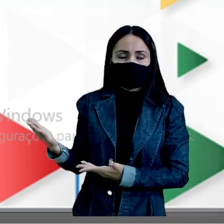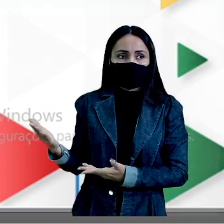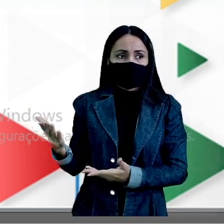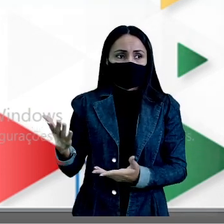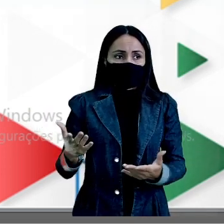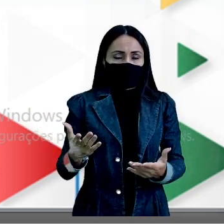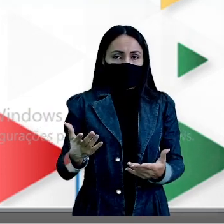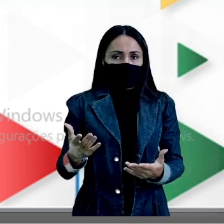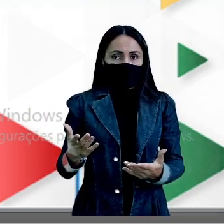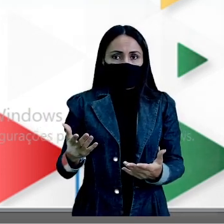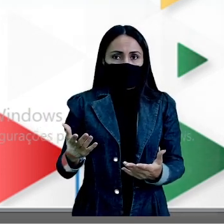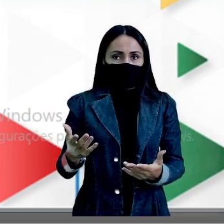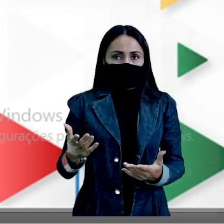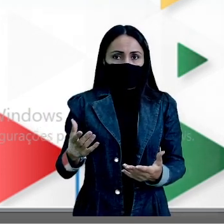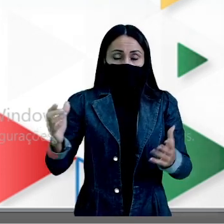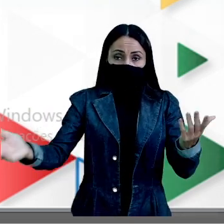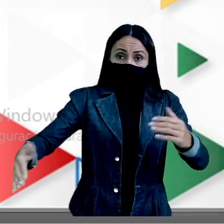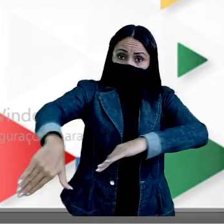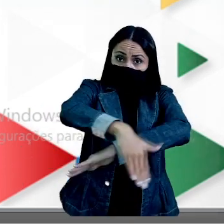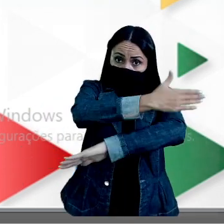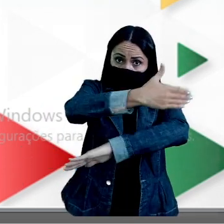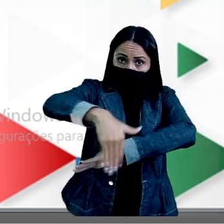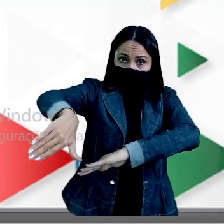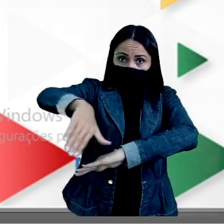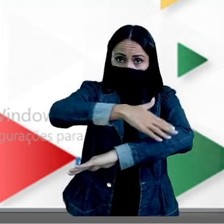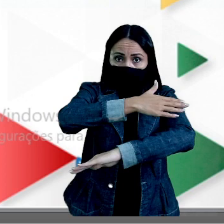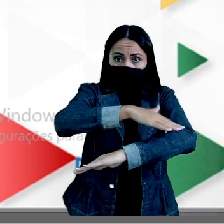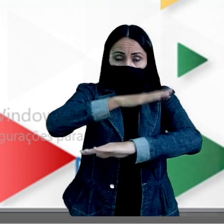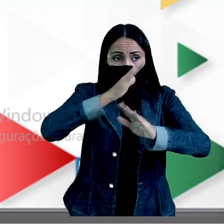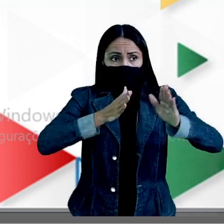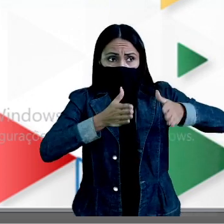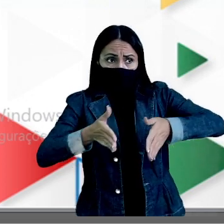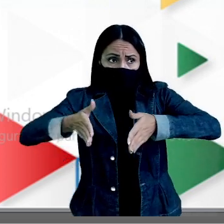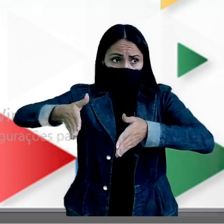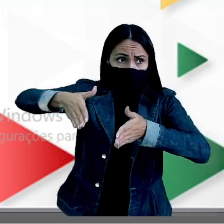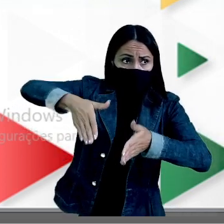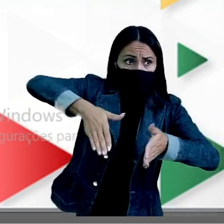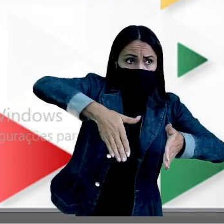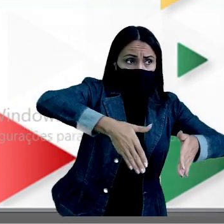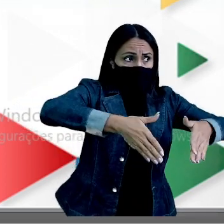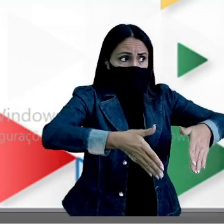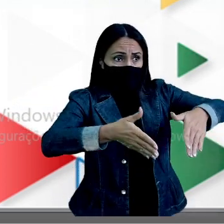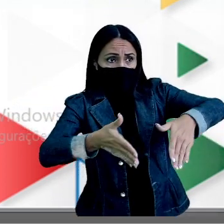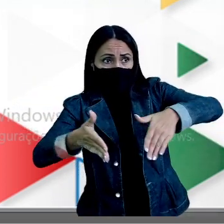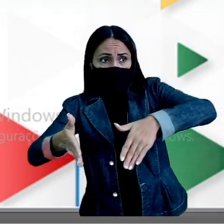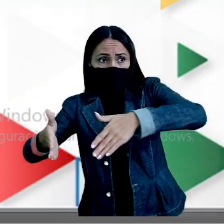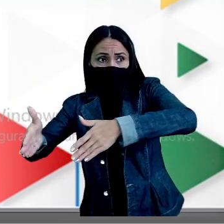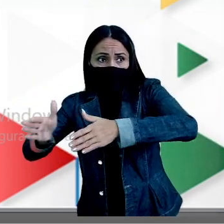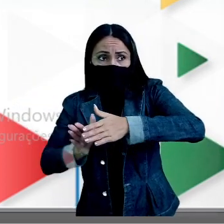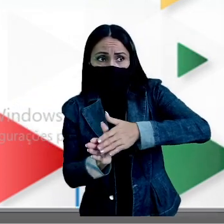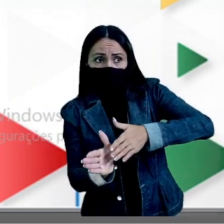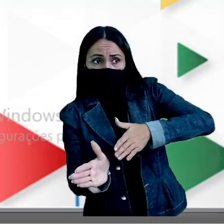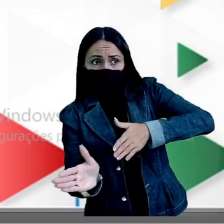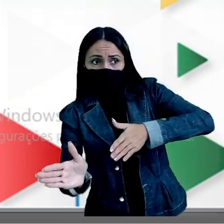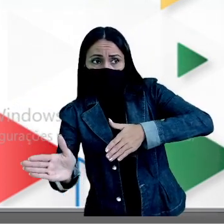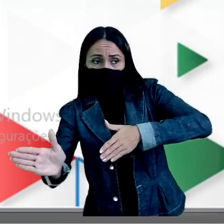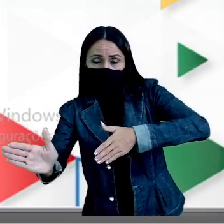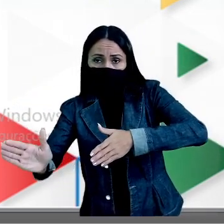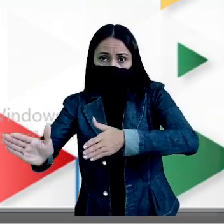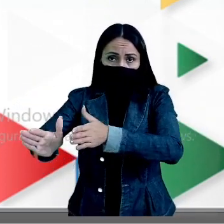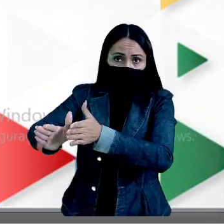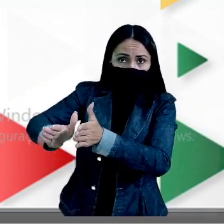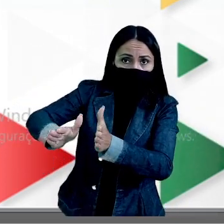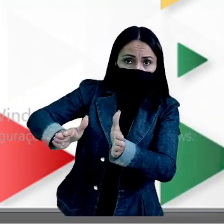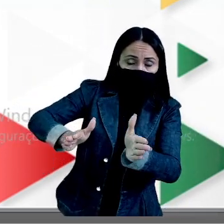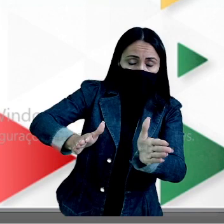ele desce as ruas estreitas do Amparo, né, aquelas Sim. ladeirinhas e tal, vai para o Largo do Bom Sucesso, testemunham a alegria